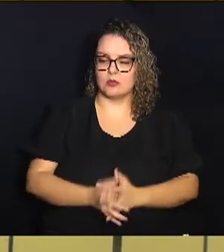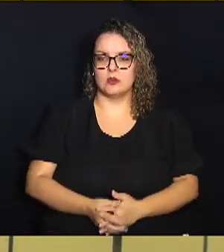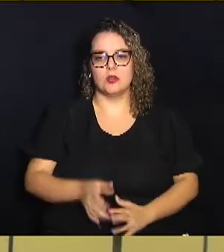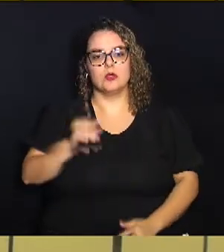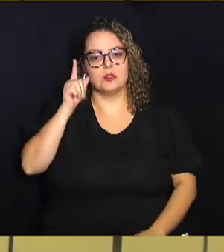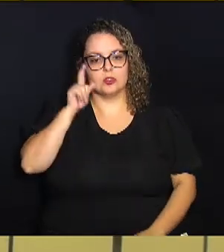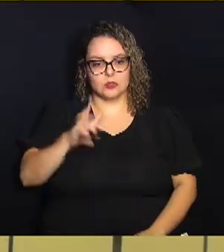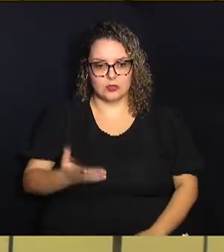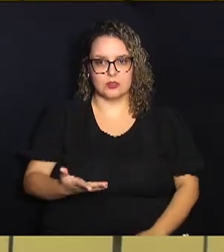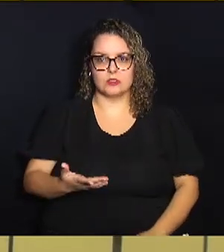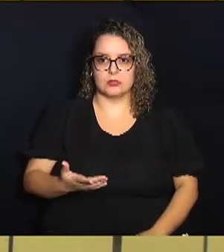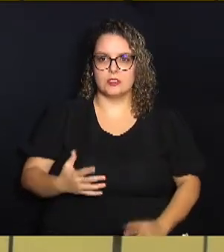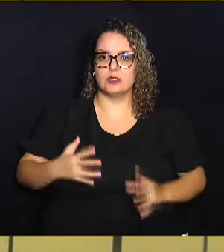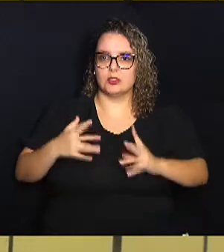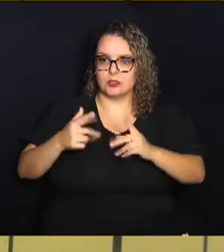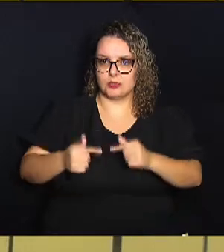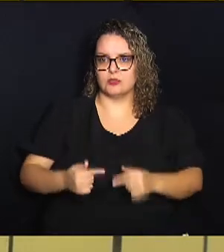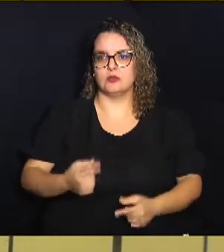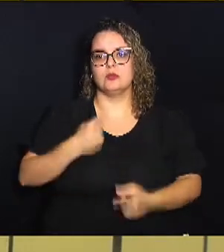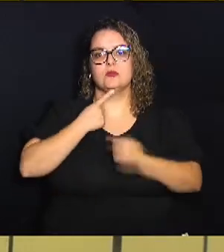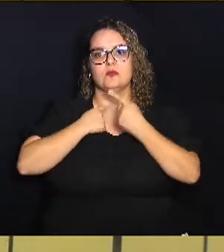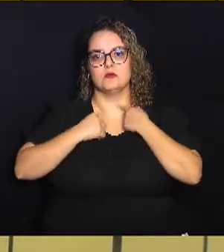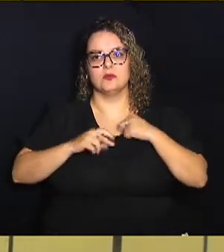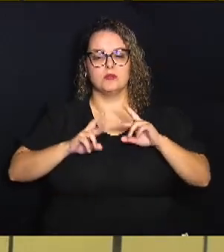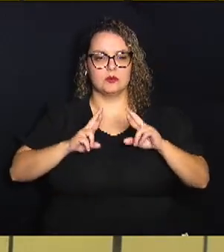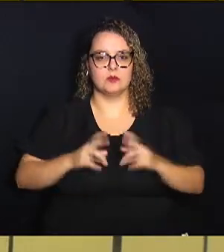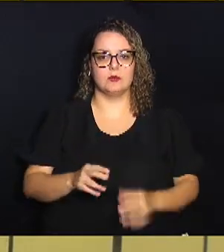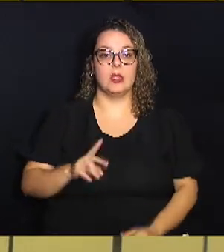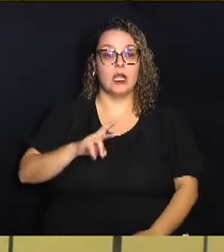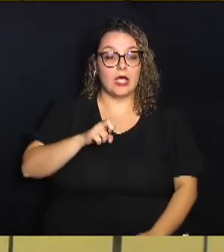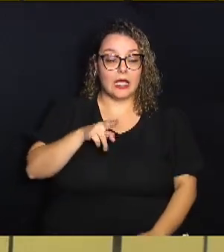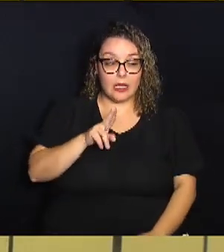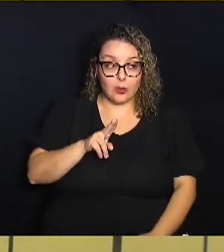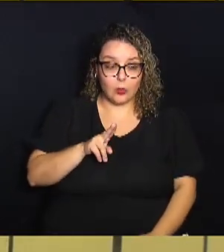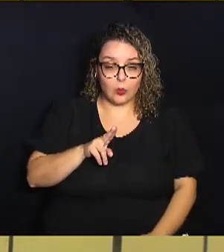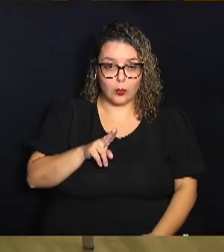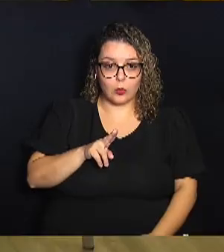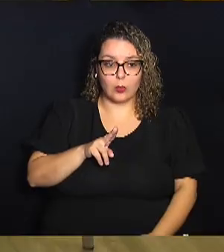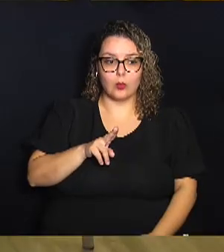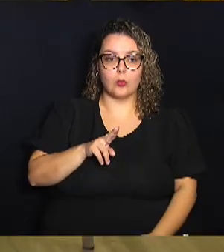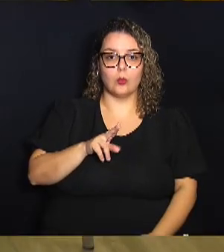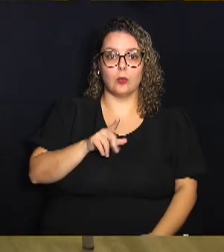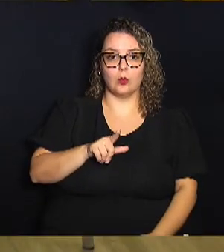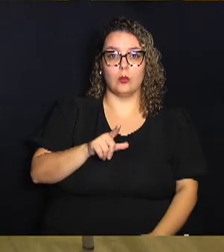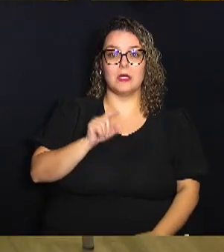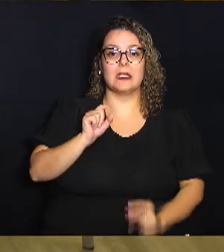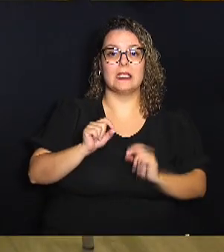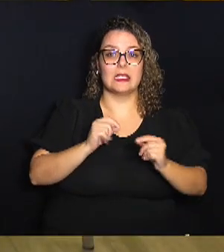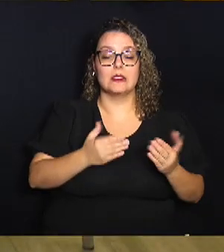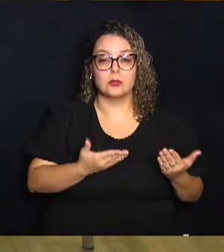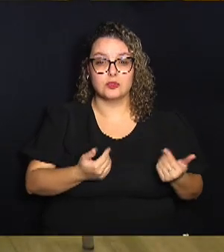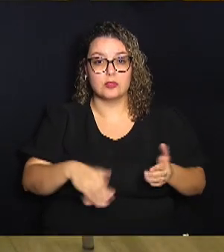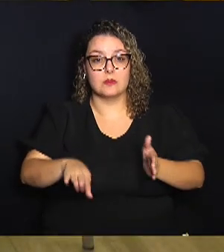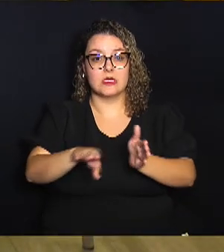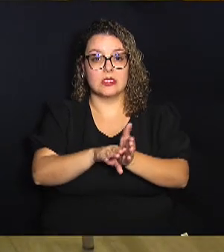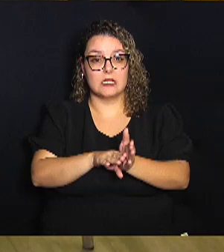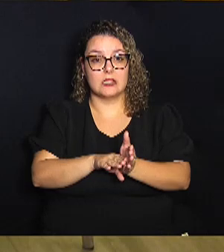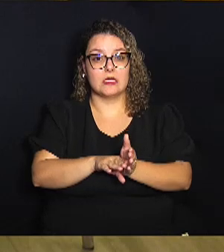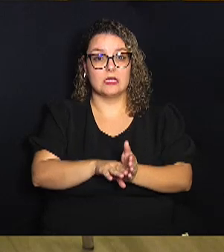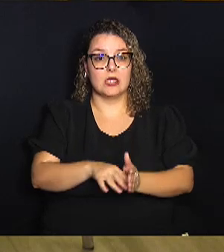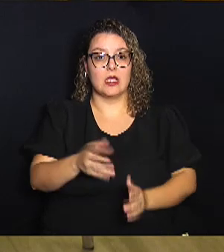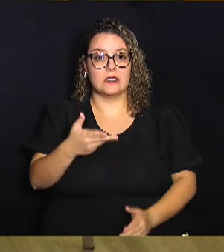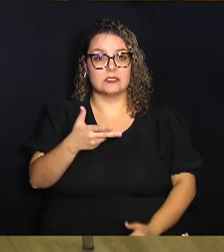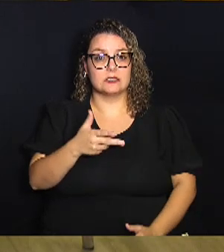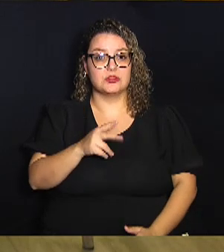conseguir tudo isso que você tanto deseja. Raul, quem é esse jovem que chega até a aceleradora e